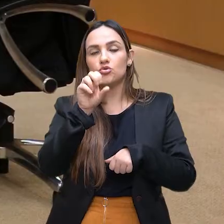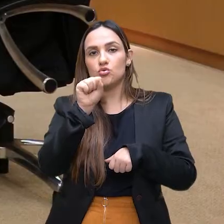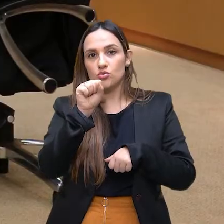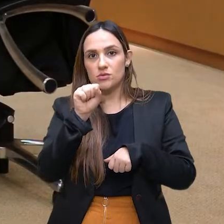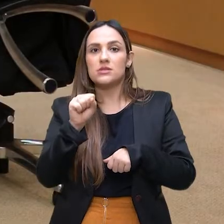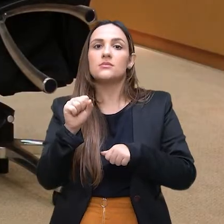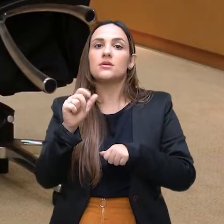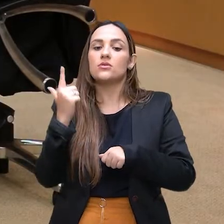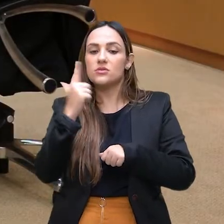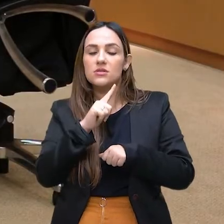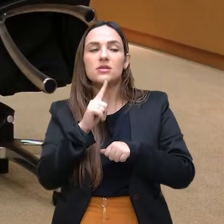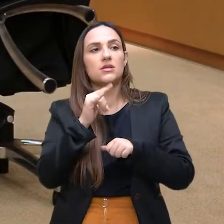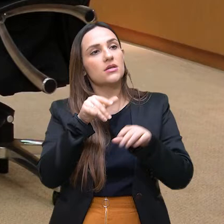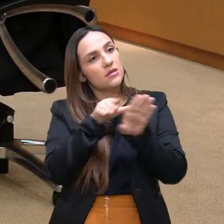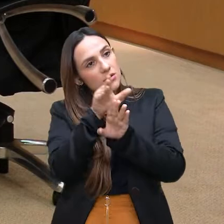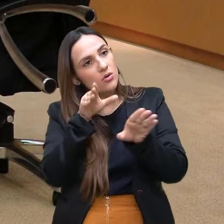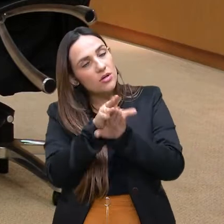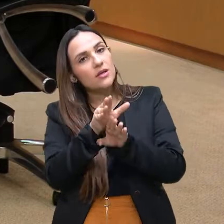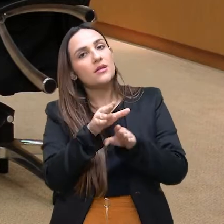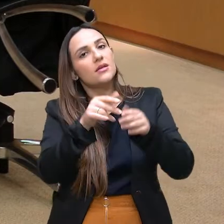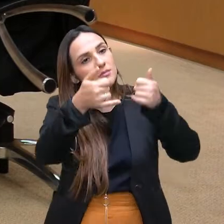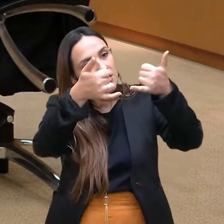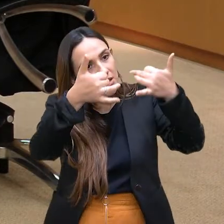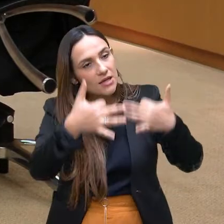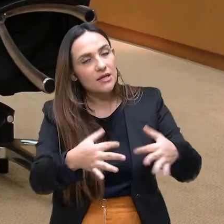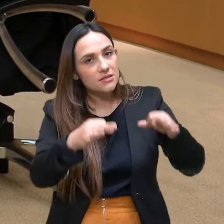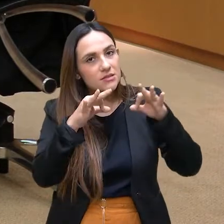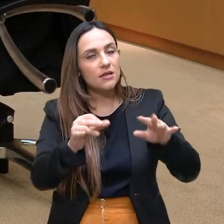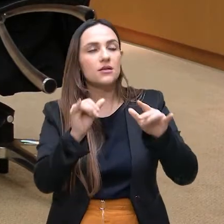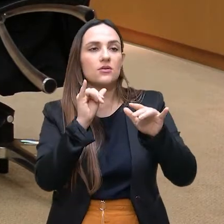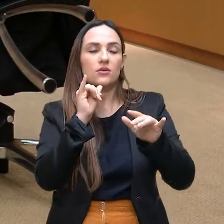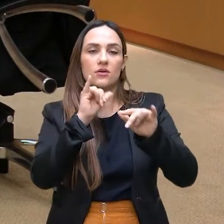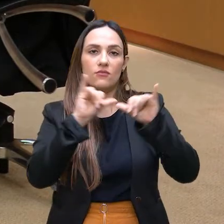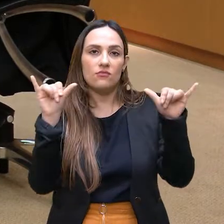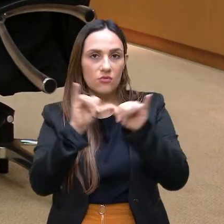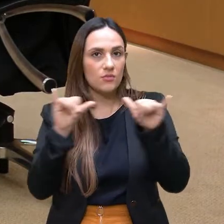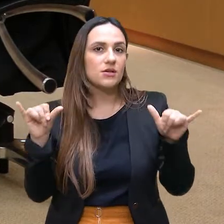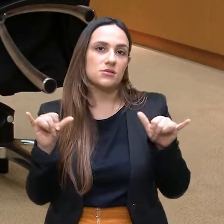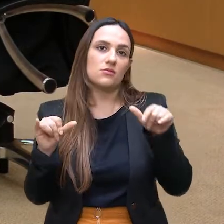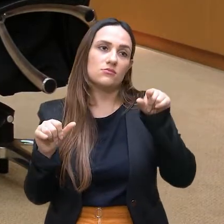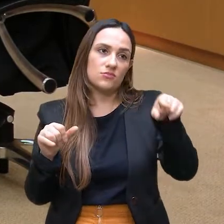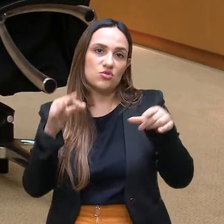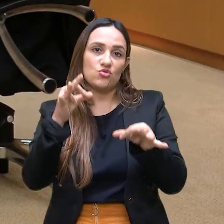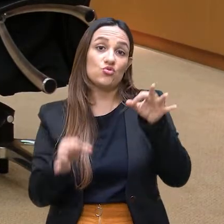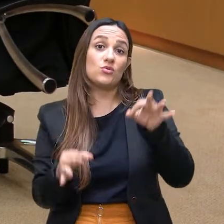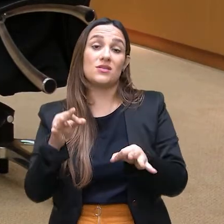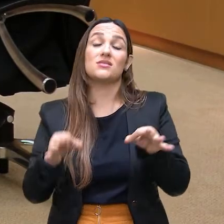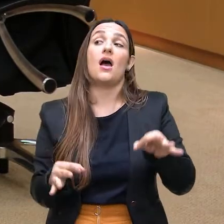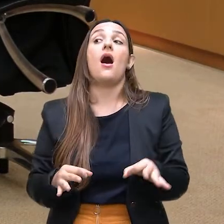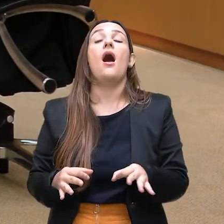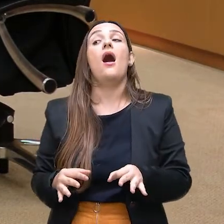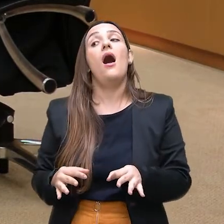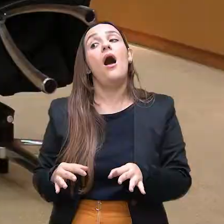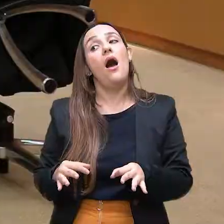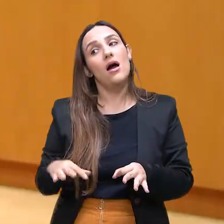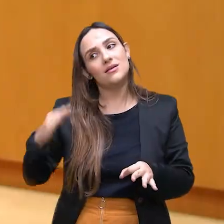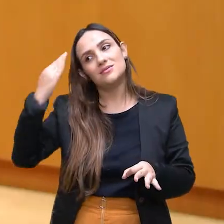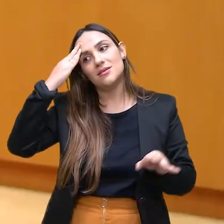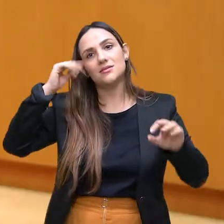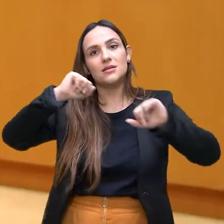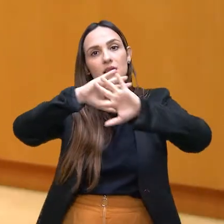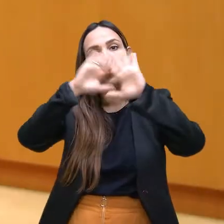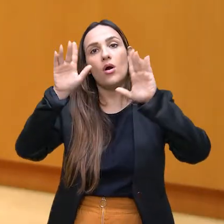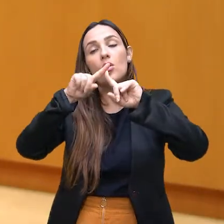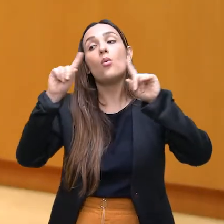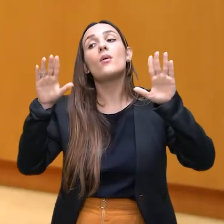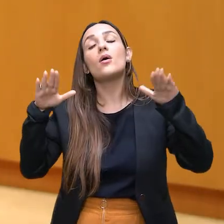as informações necessárias ao magistrado. Ele recebe uma informação fidedigna